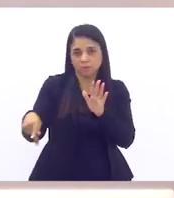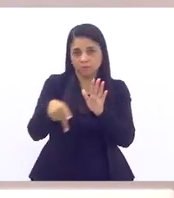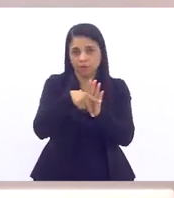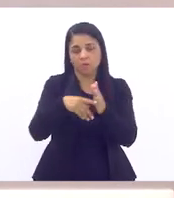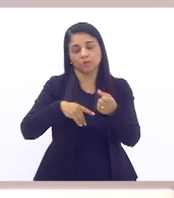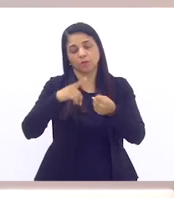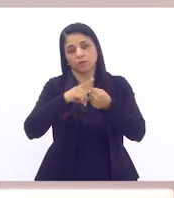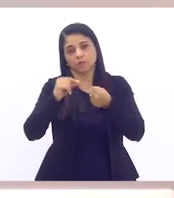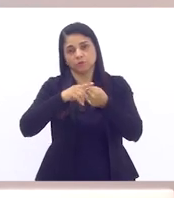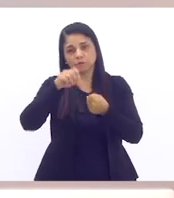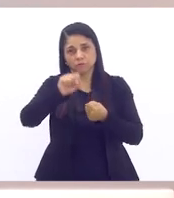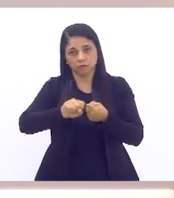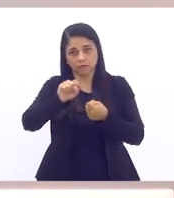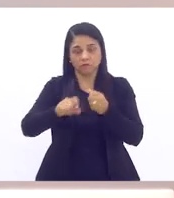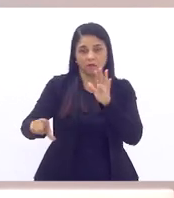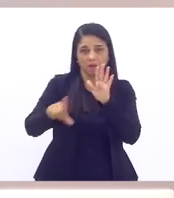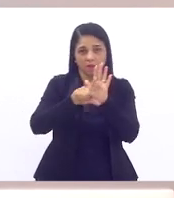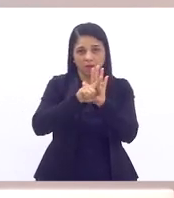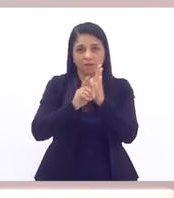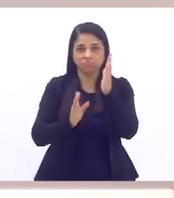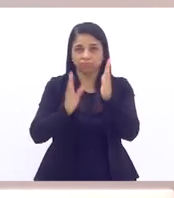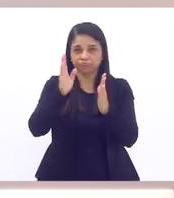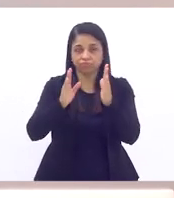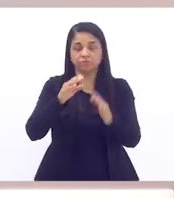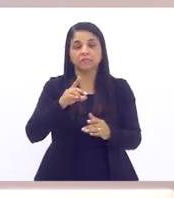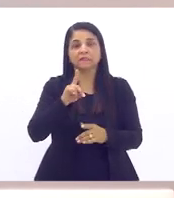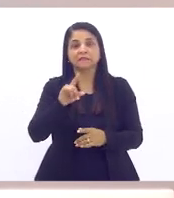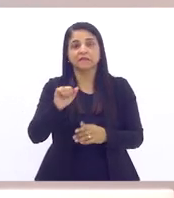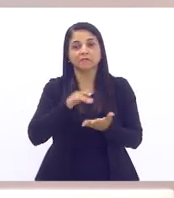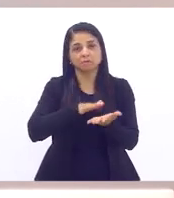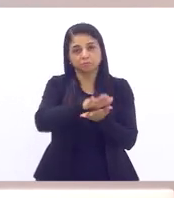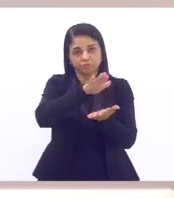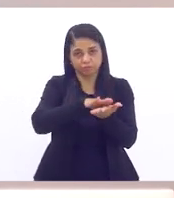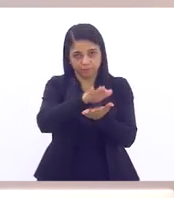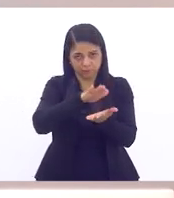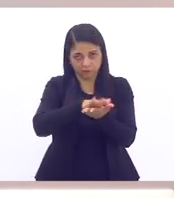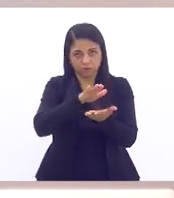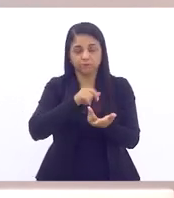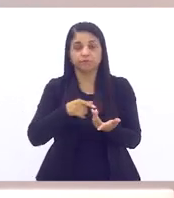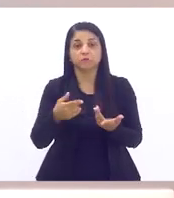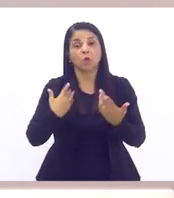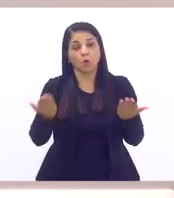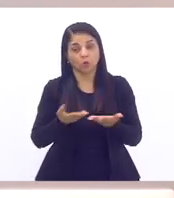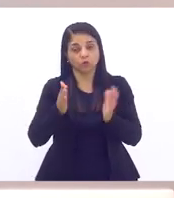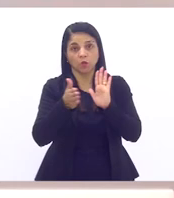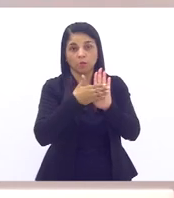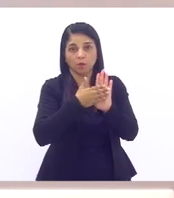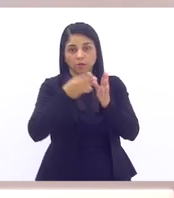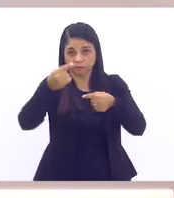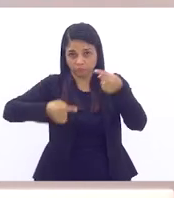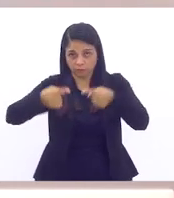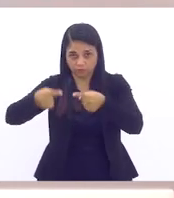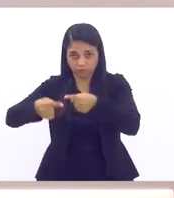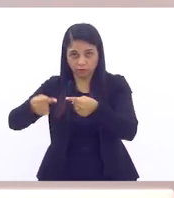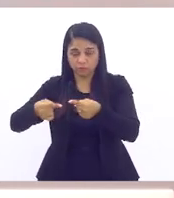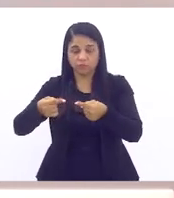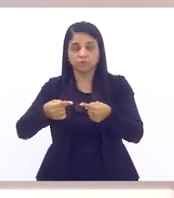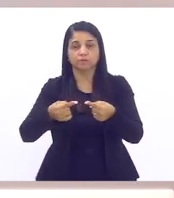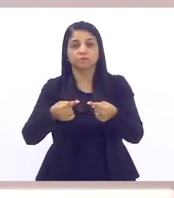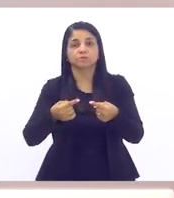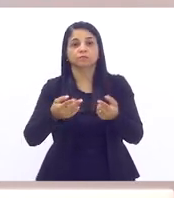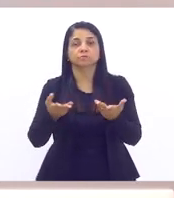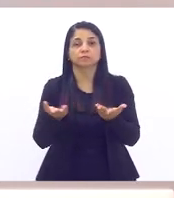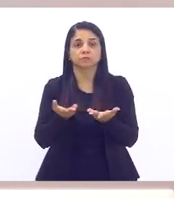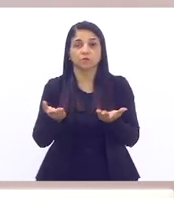essa lei entra em vigor na data de sua publicação Essa é a proposta que a gente está discutindo hoje então já adentrando aqui